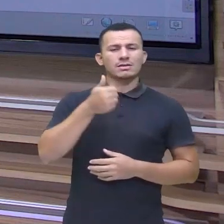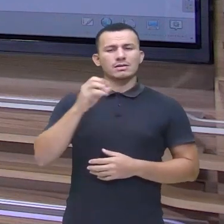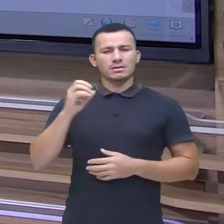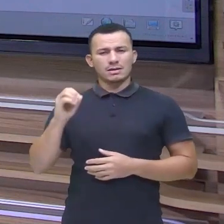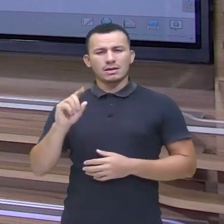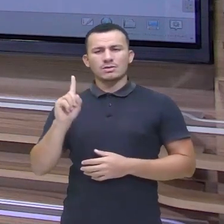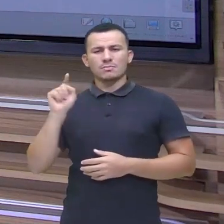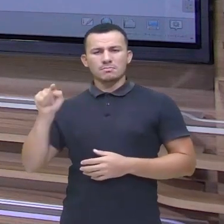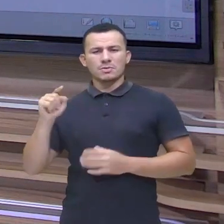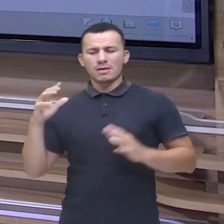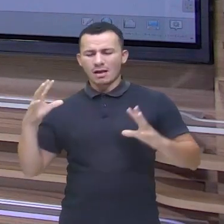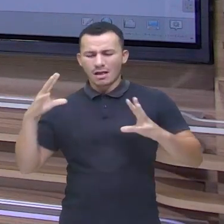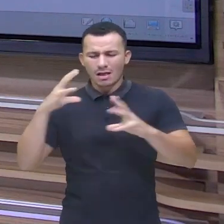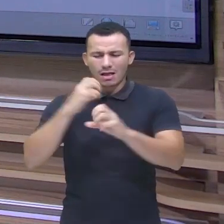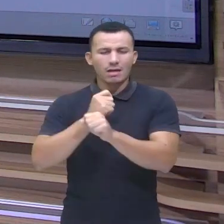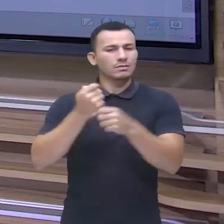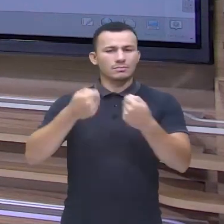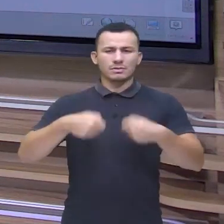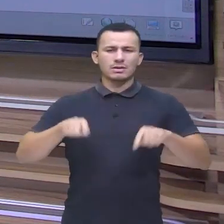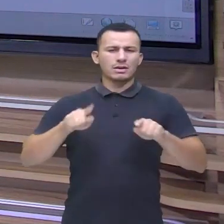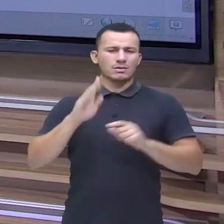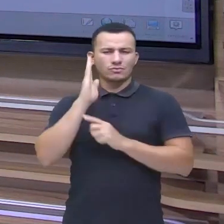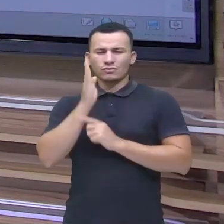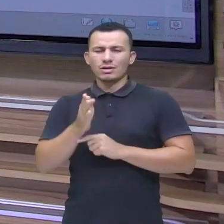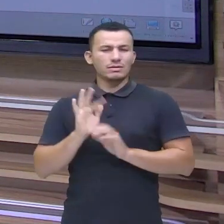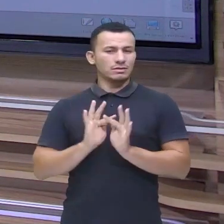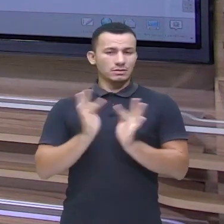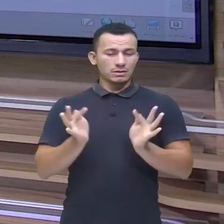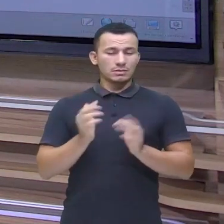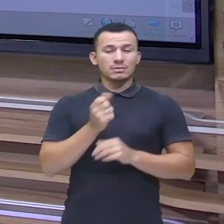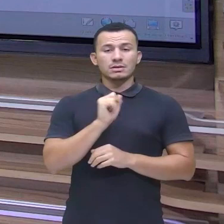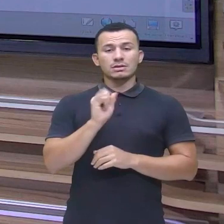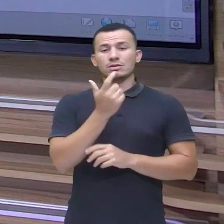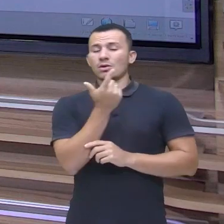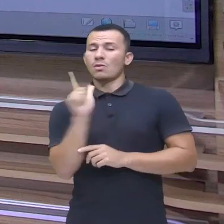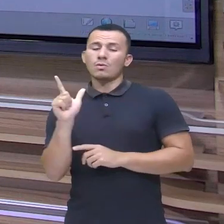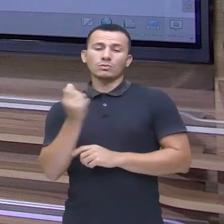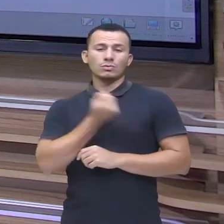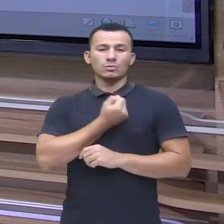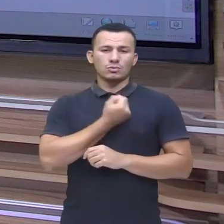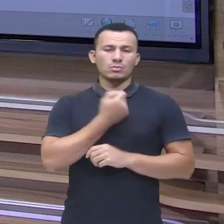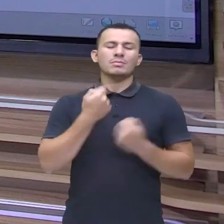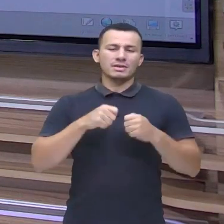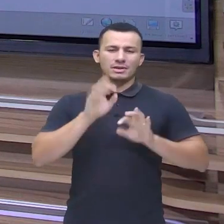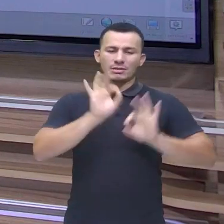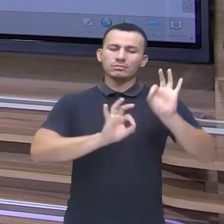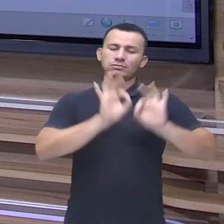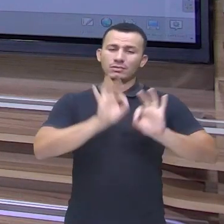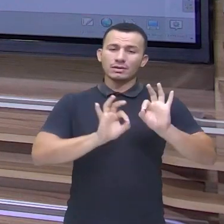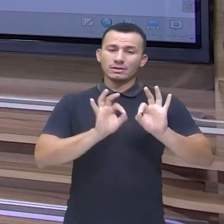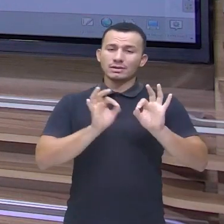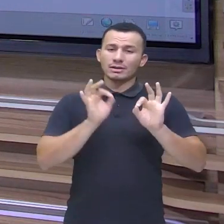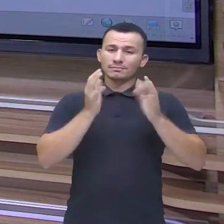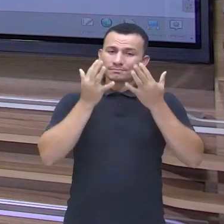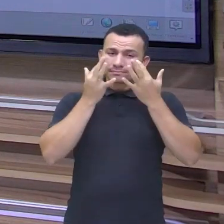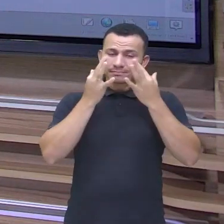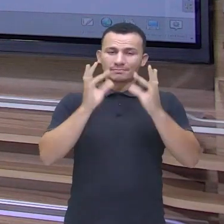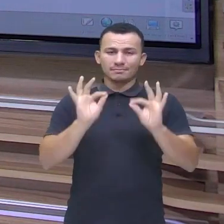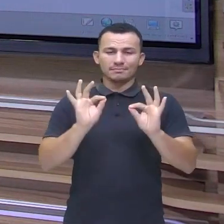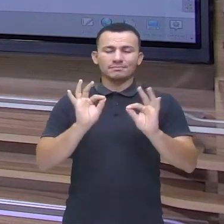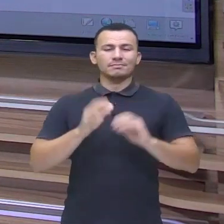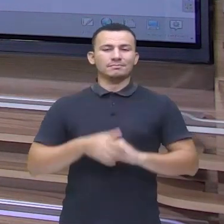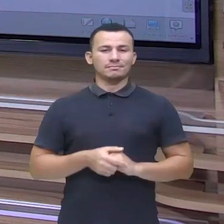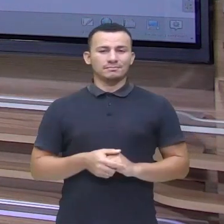preciso fazer conta. Agora, quando não for 10 por 100, por 1000, eu tenho que armar a conta com muito cuidado e efetuá-la. Tudo